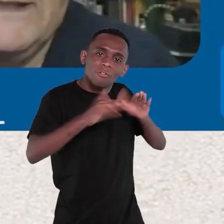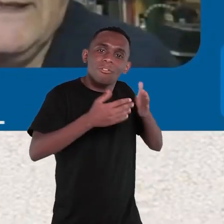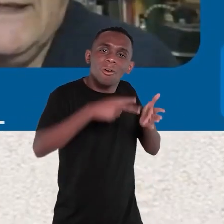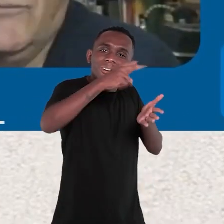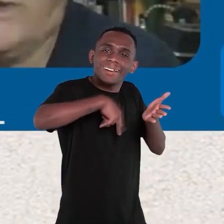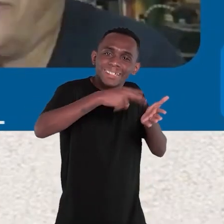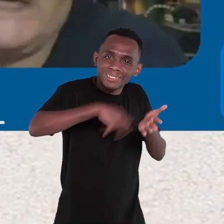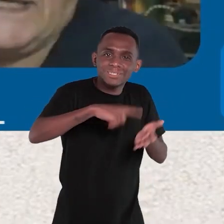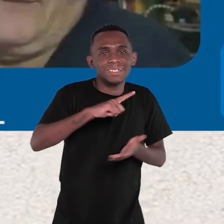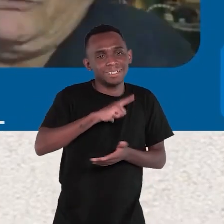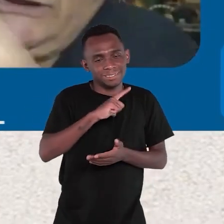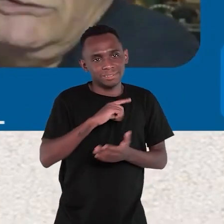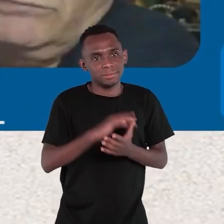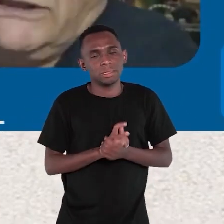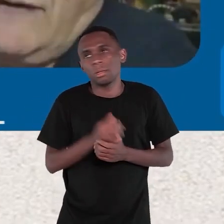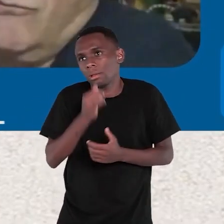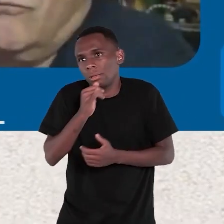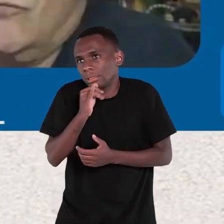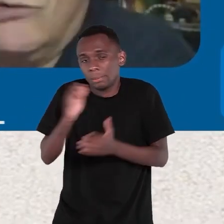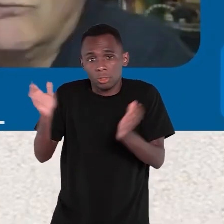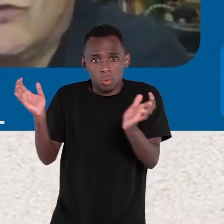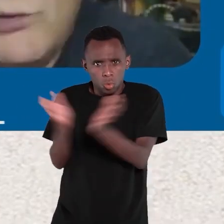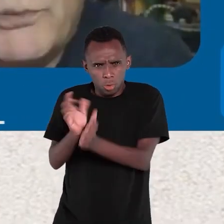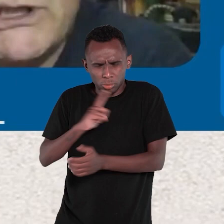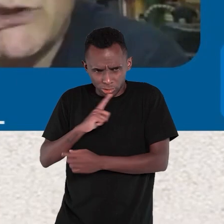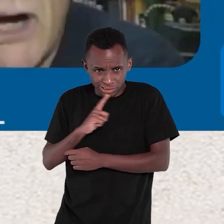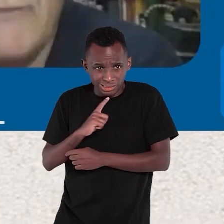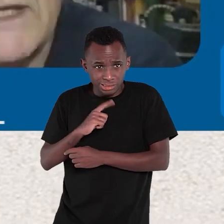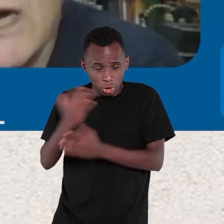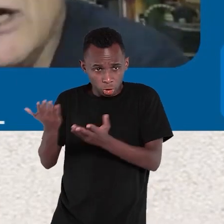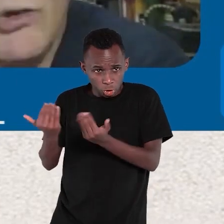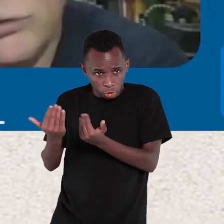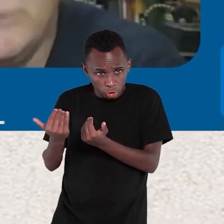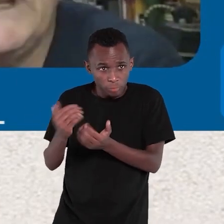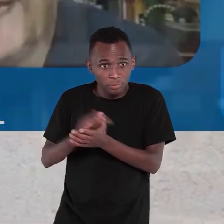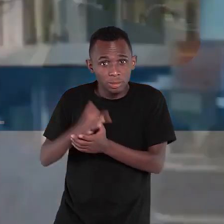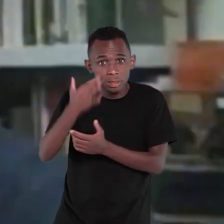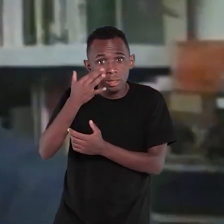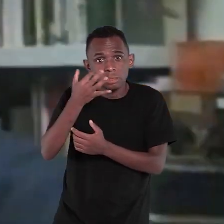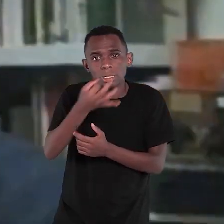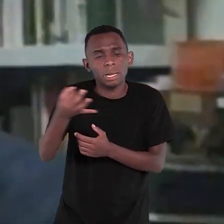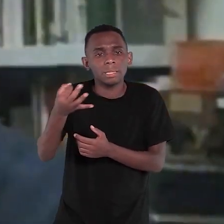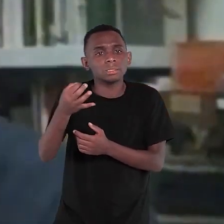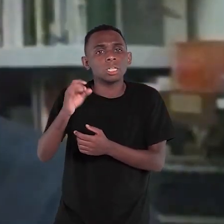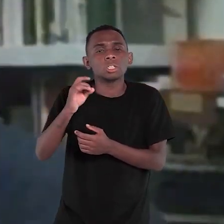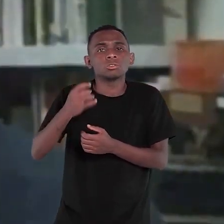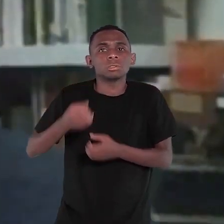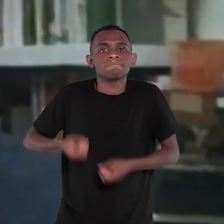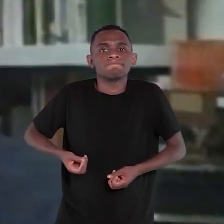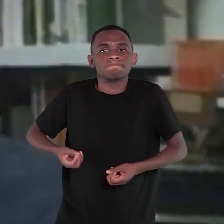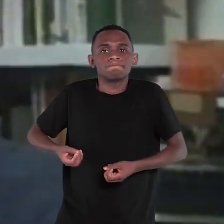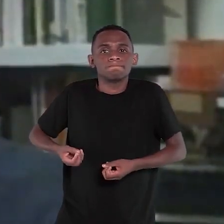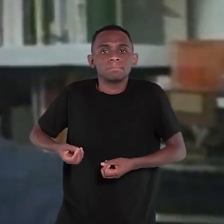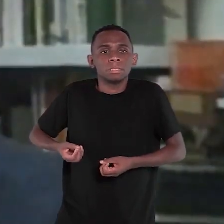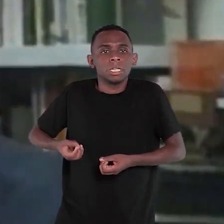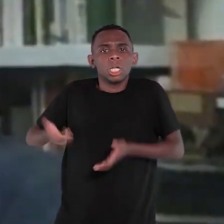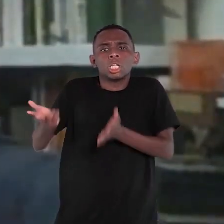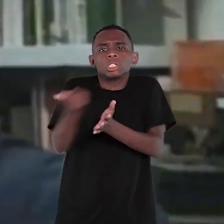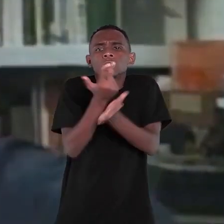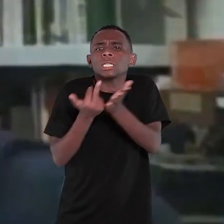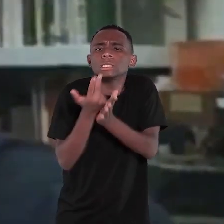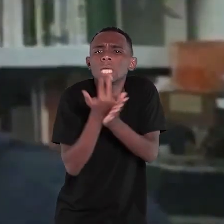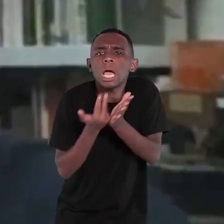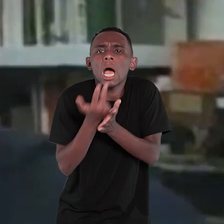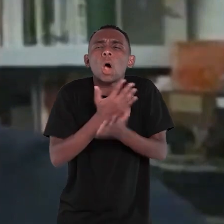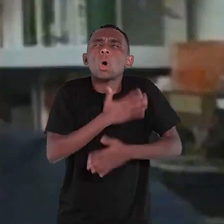leitura. Porque, por exemplo, tinha um grupo de jovens cujo interesse era ilustração. Eles gostavam